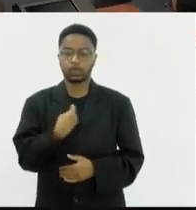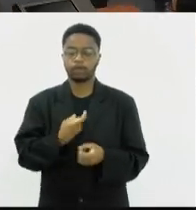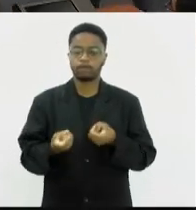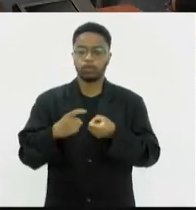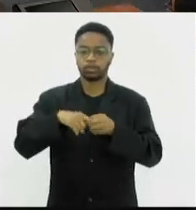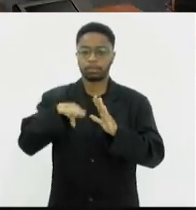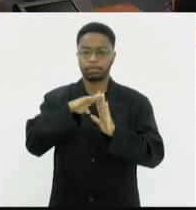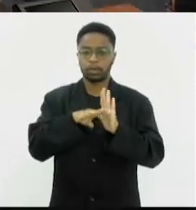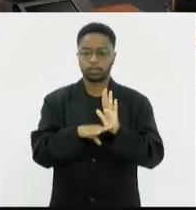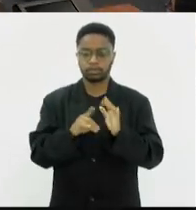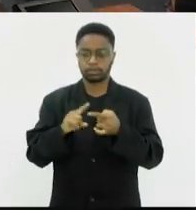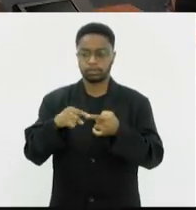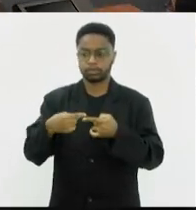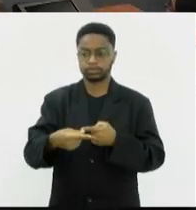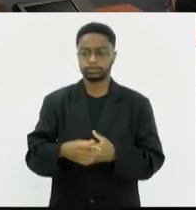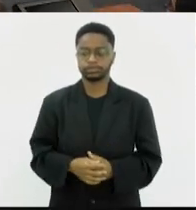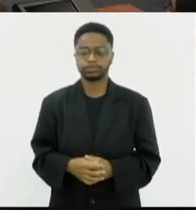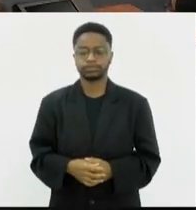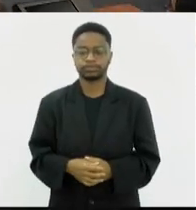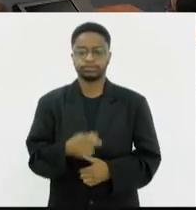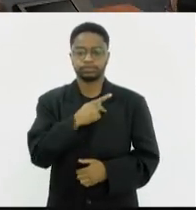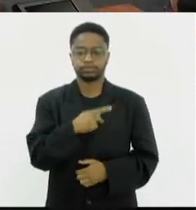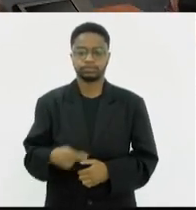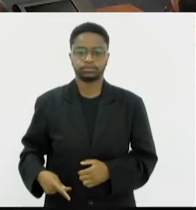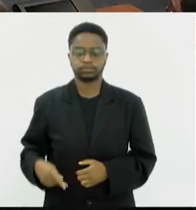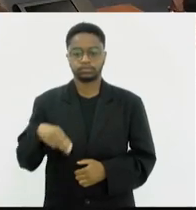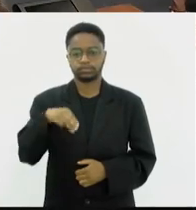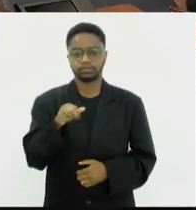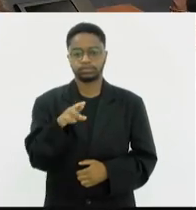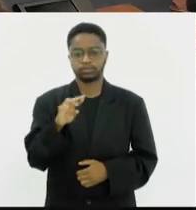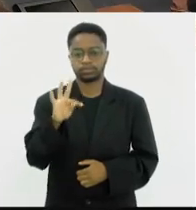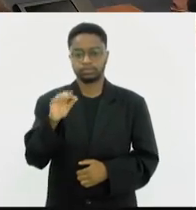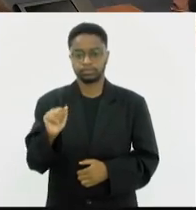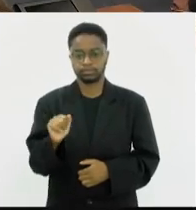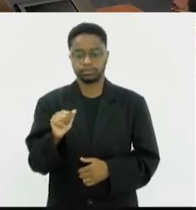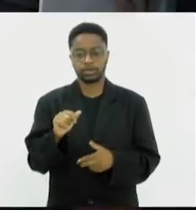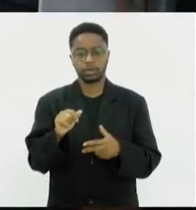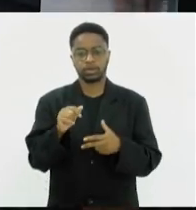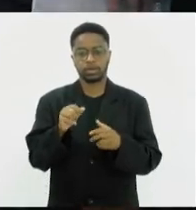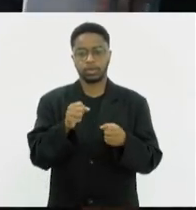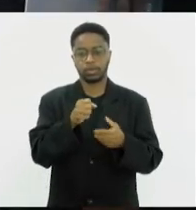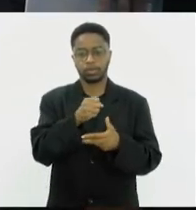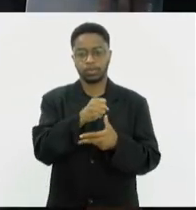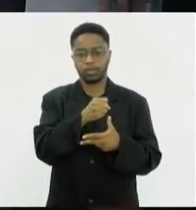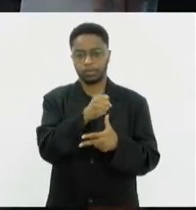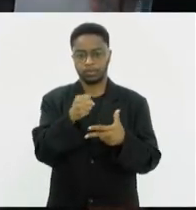pauta. Presidenta Marta Rocha, do Poder Legislativo do Rio de Janeiro.